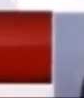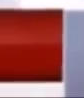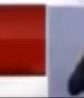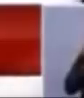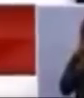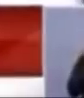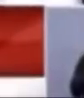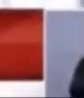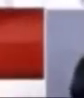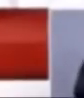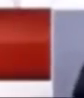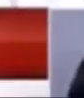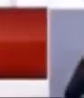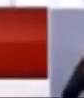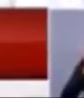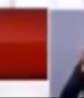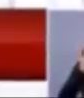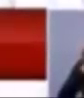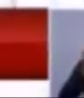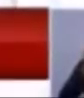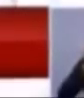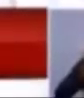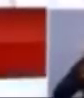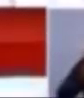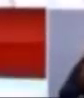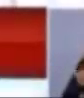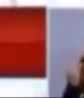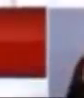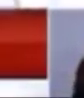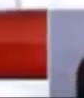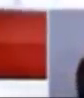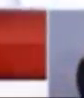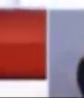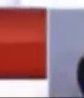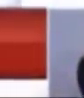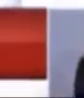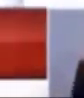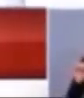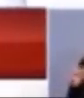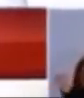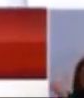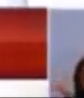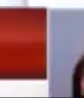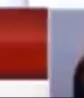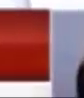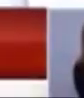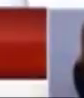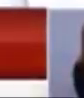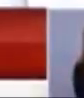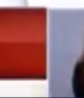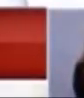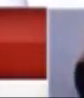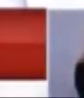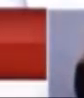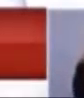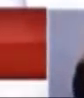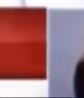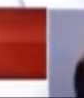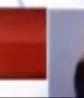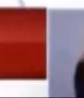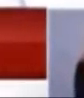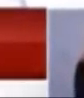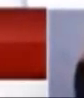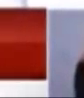verdadeiro é e chamando as coisas pessoas 9 onde criticou entre do mundo criticou pedro guerra